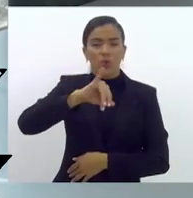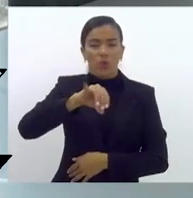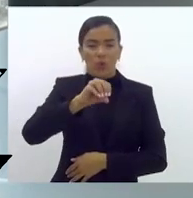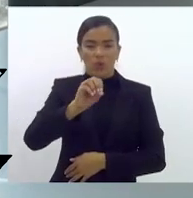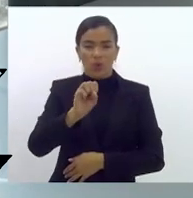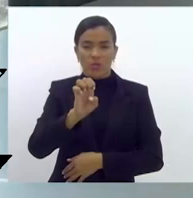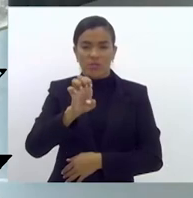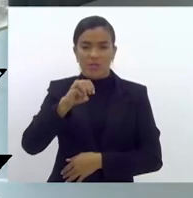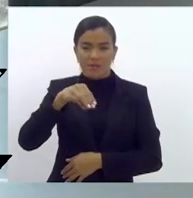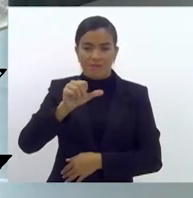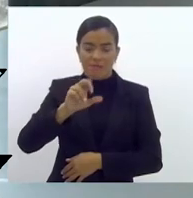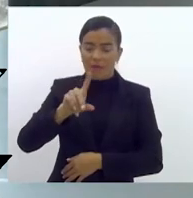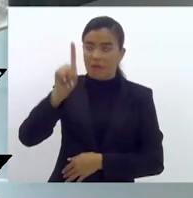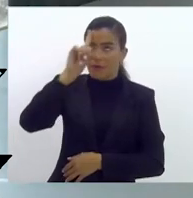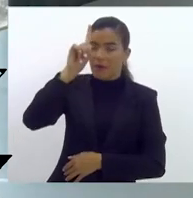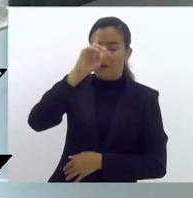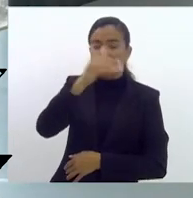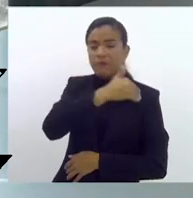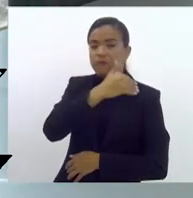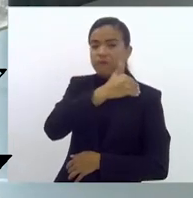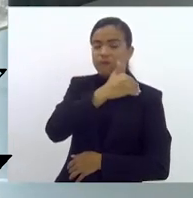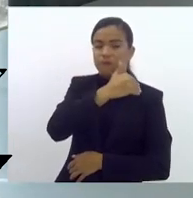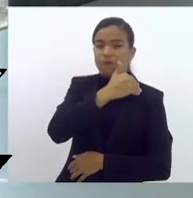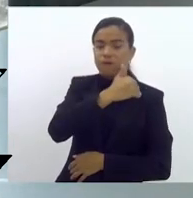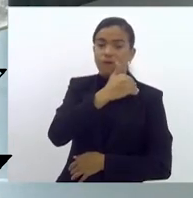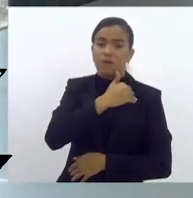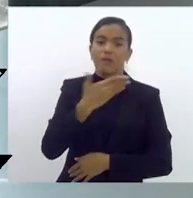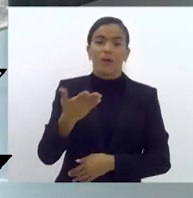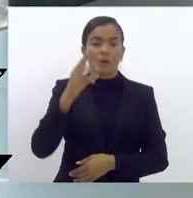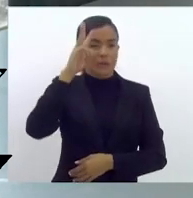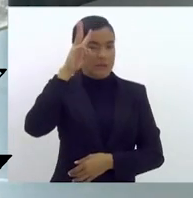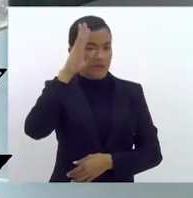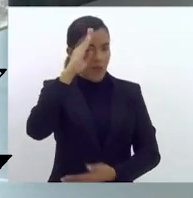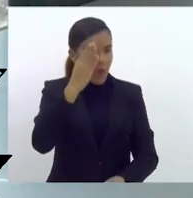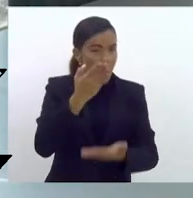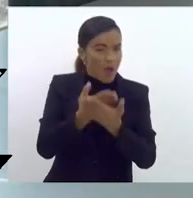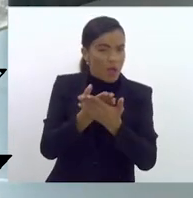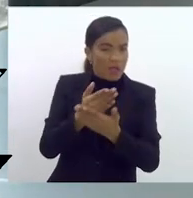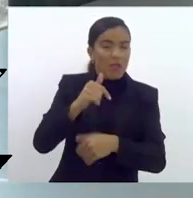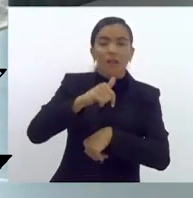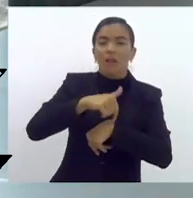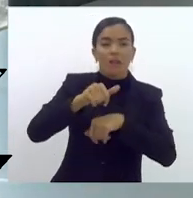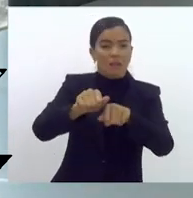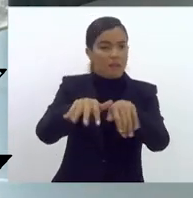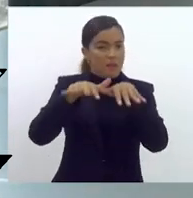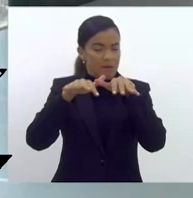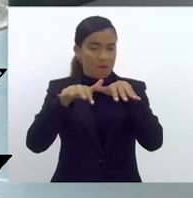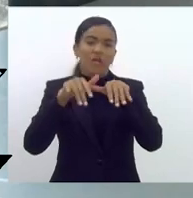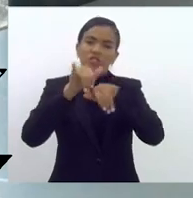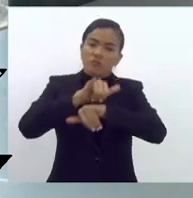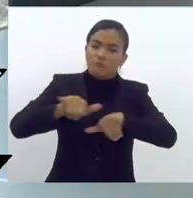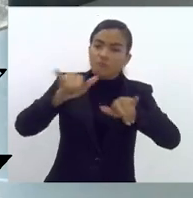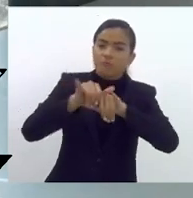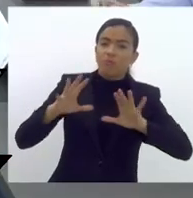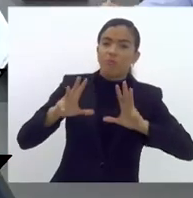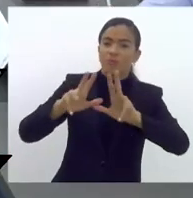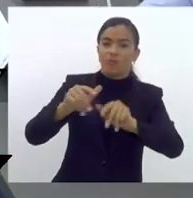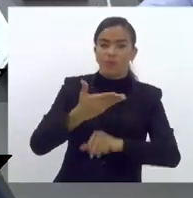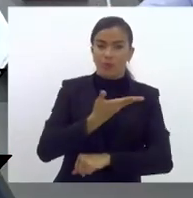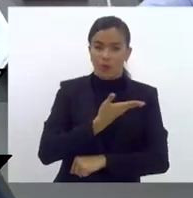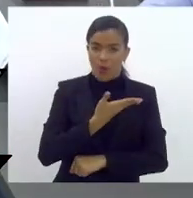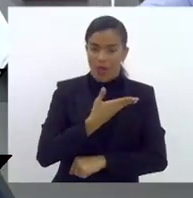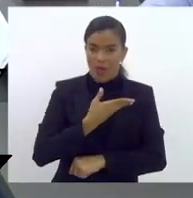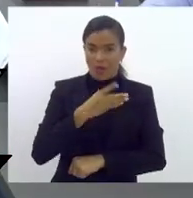incessantemente E aí Deputado mim que acredito que na próxima terça-feira em plenário a gente já divulgue para todos os colegas a data